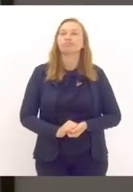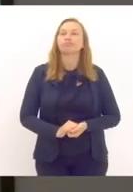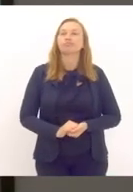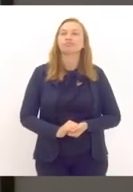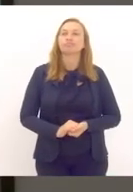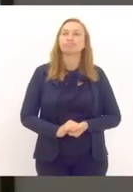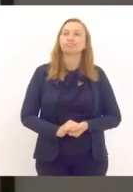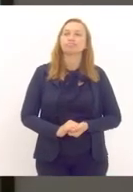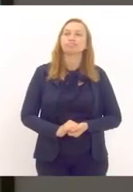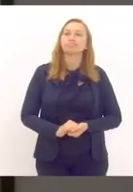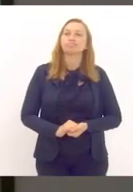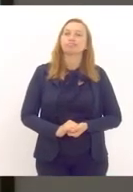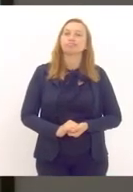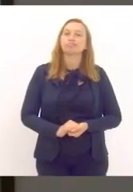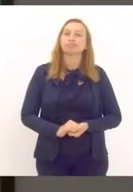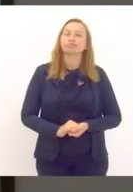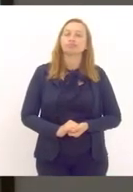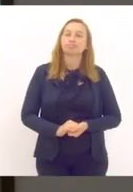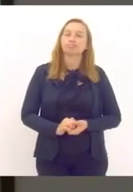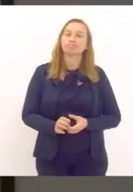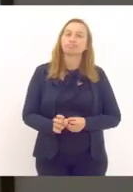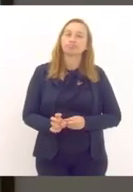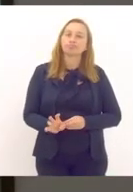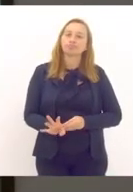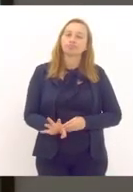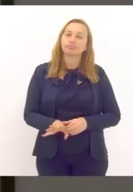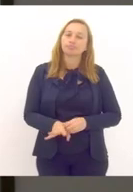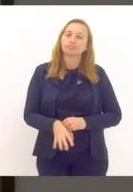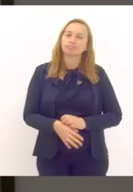é uma abertura mais